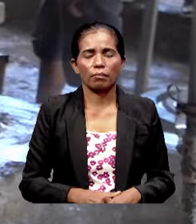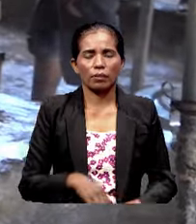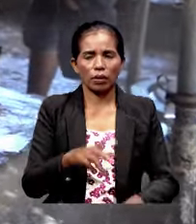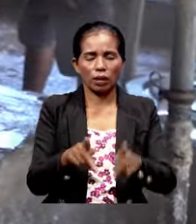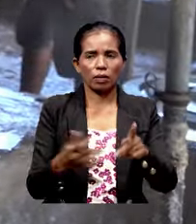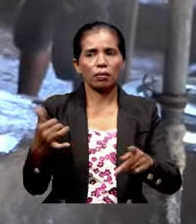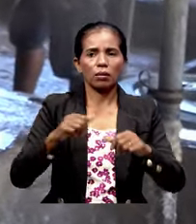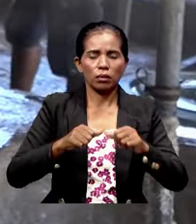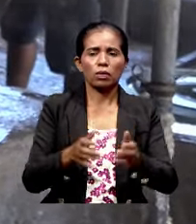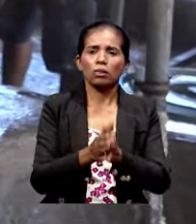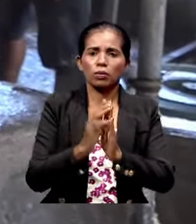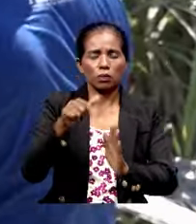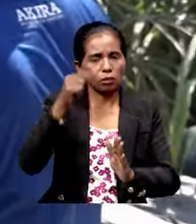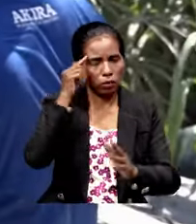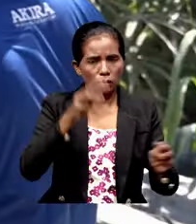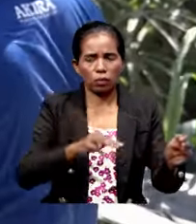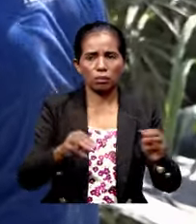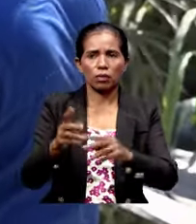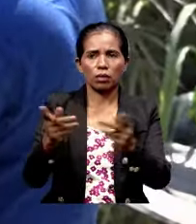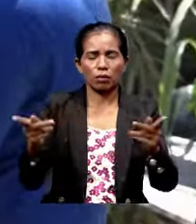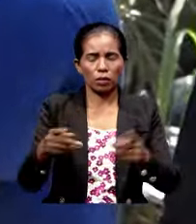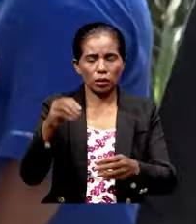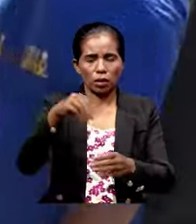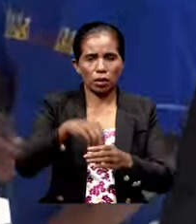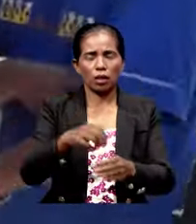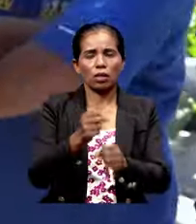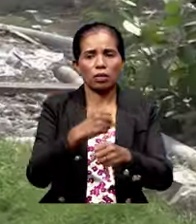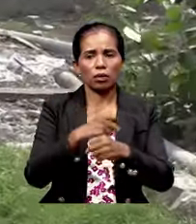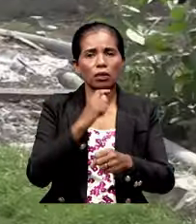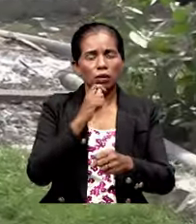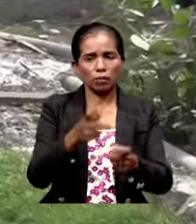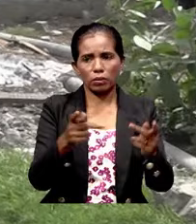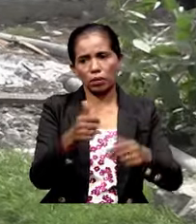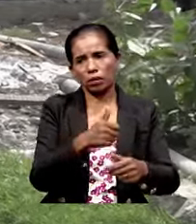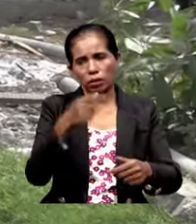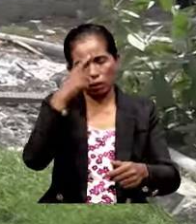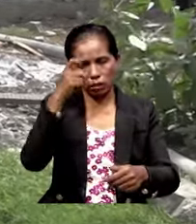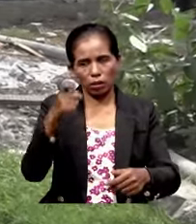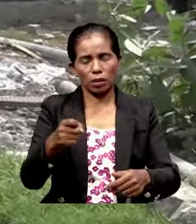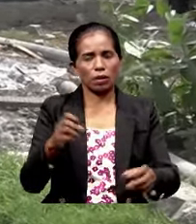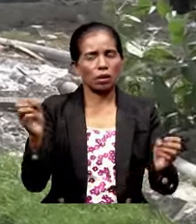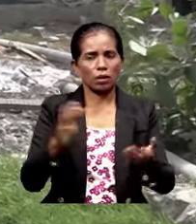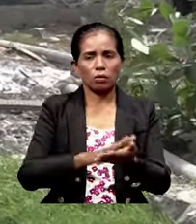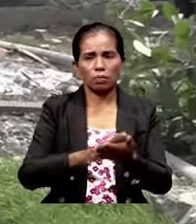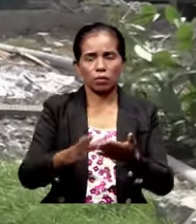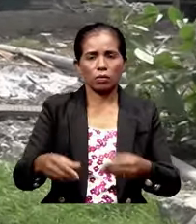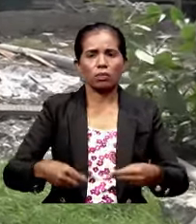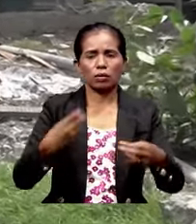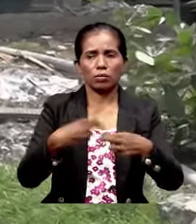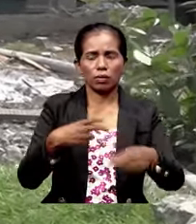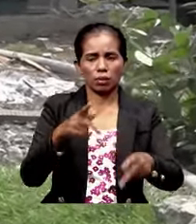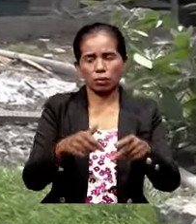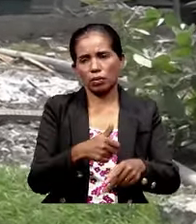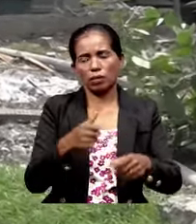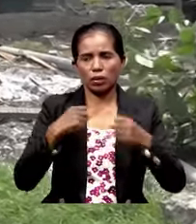comunidade continua o seu governo a tumuda fatem produção tahu no tempo e ne ba fatem seluk, tamba condição la izeni e rodifo impacto ba comunidade